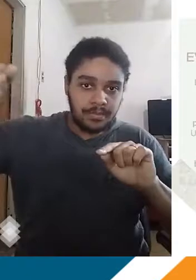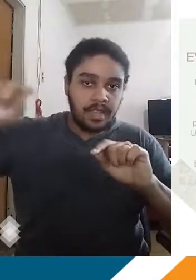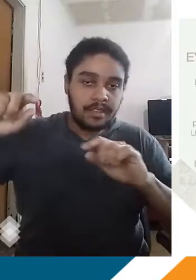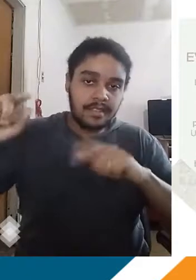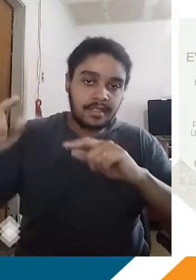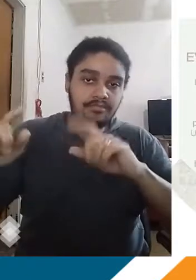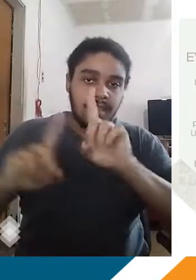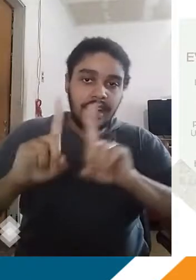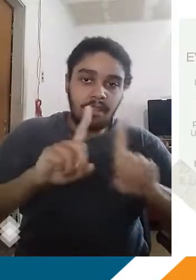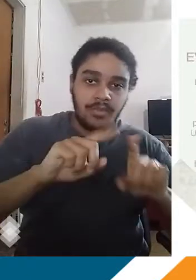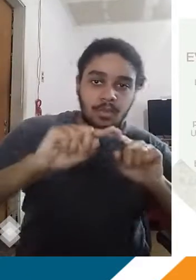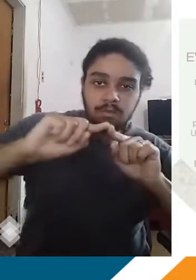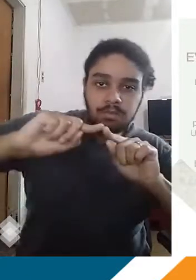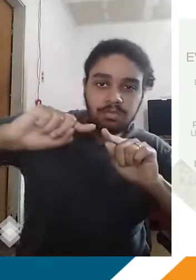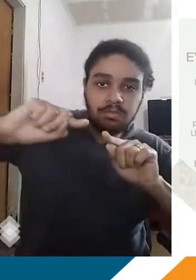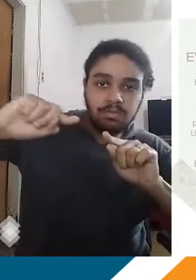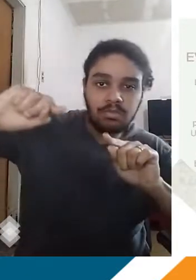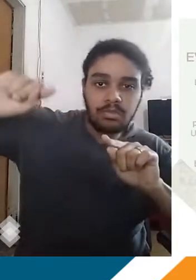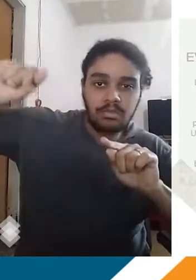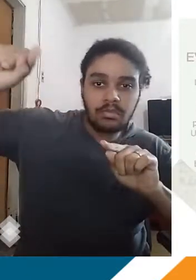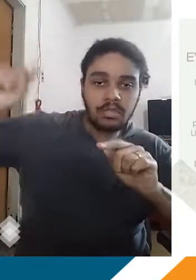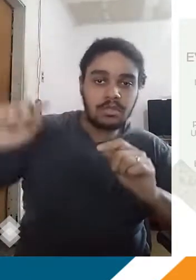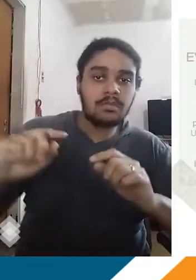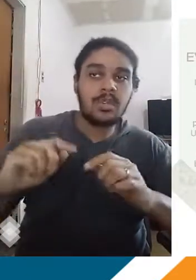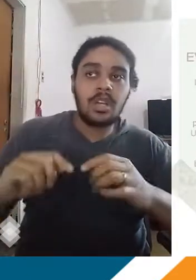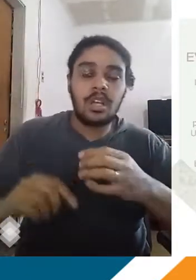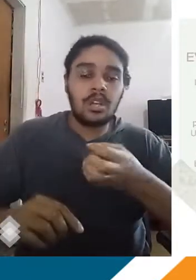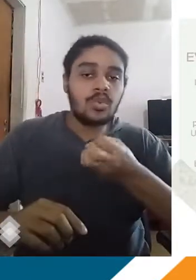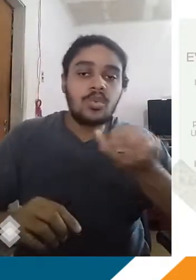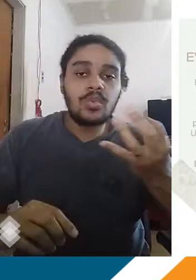70.119.071 habitantes. Nos anos 2000, a